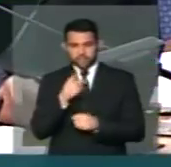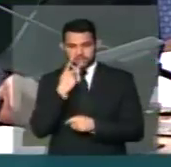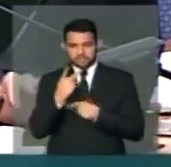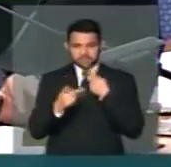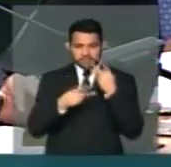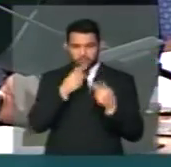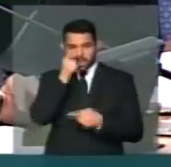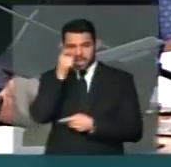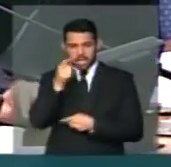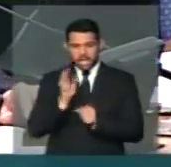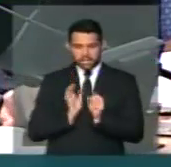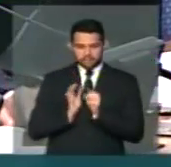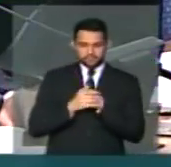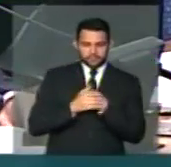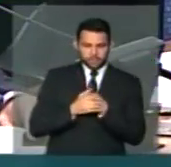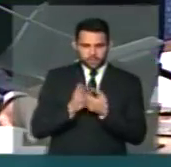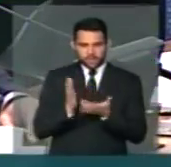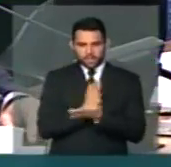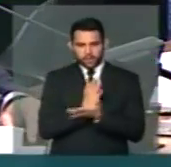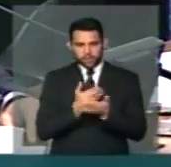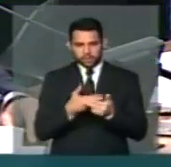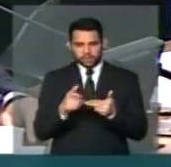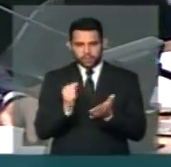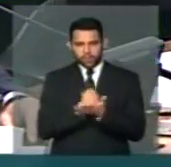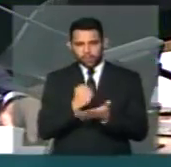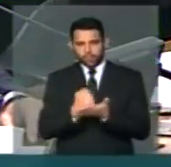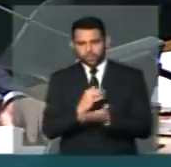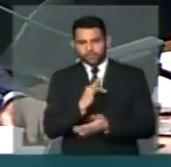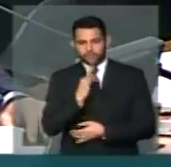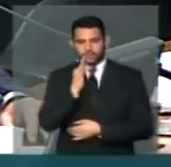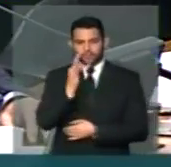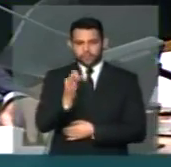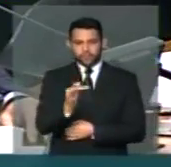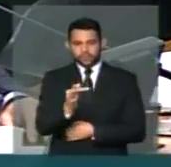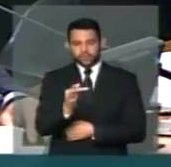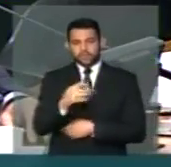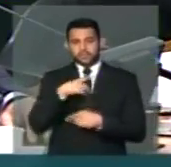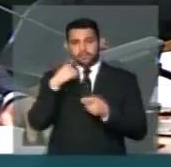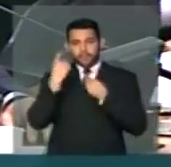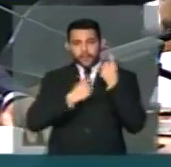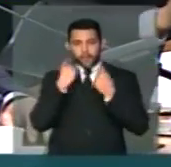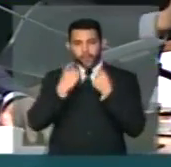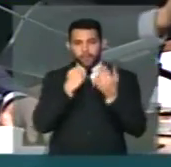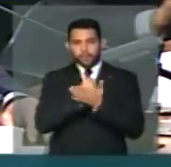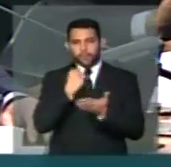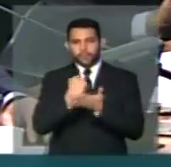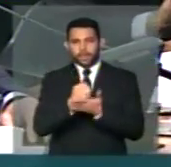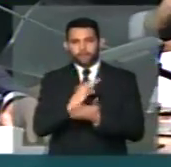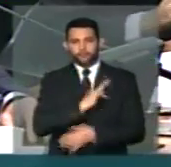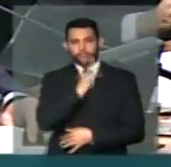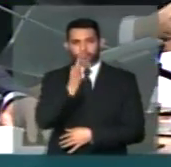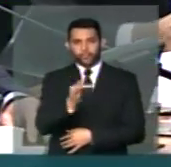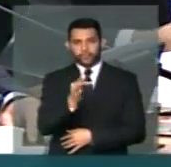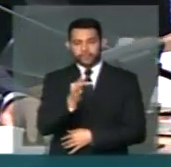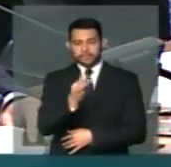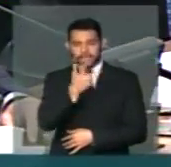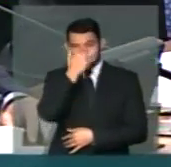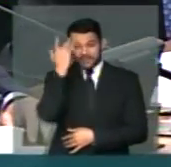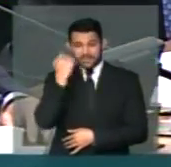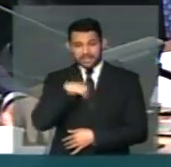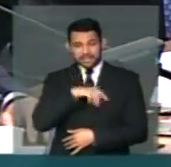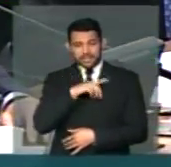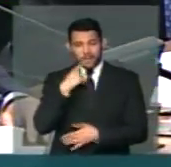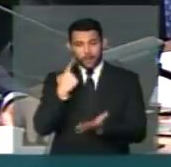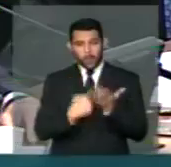o que interessa e esconder os eventuais contratos futuros, se preocupe com os contratos futuros. Tem gente que ainda